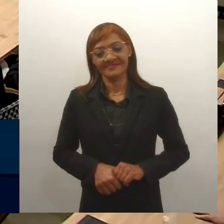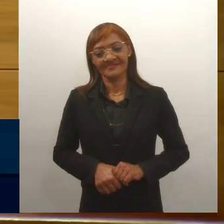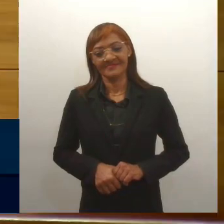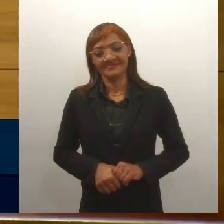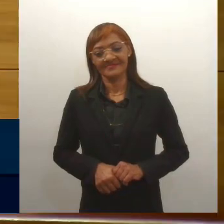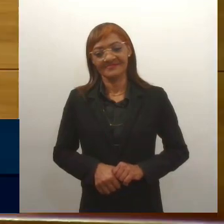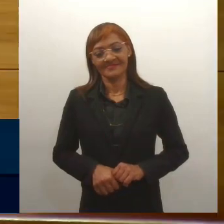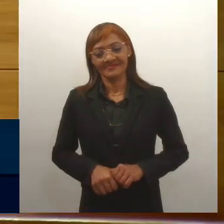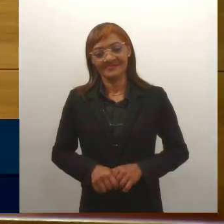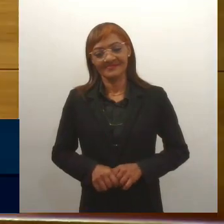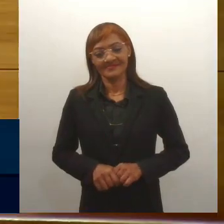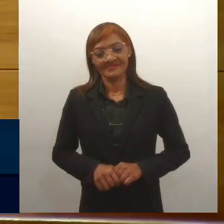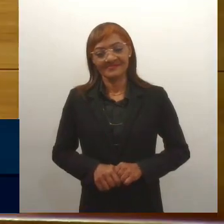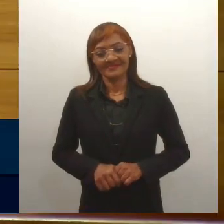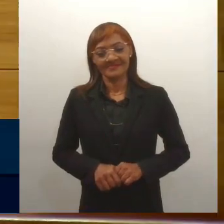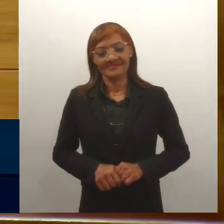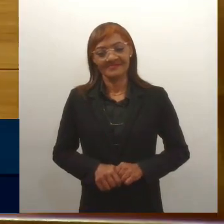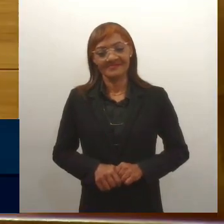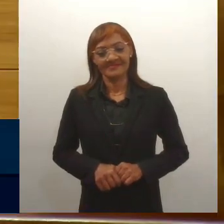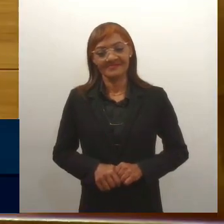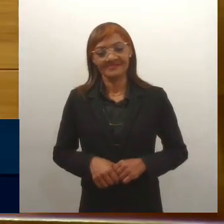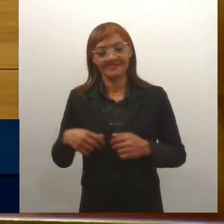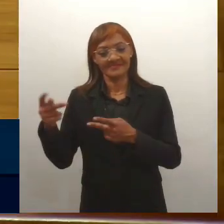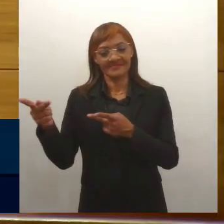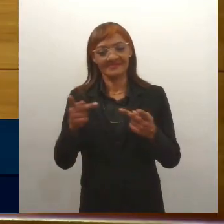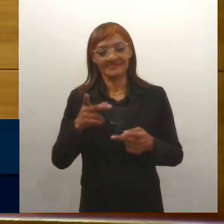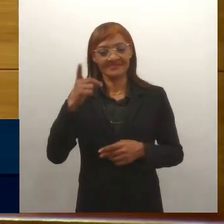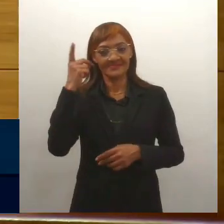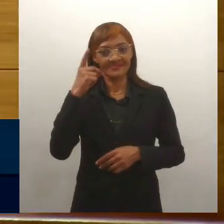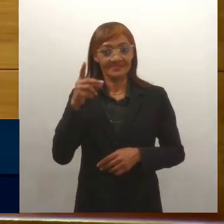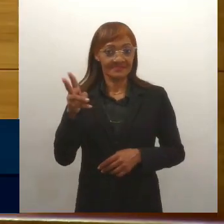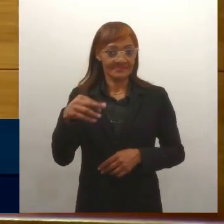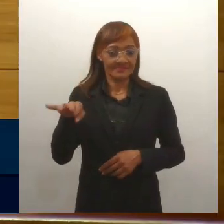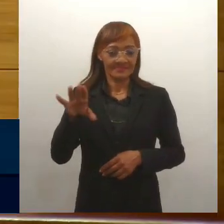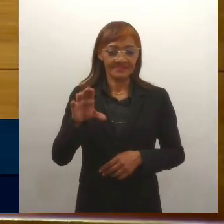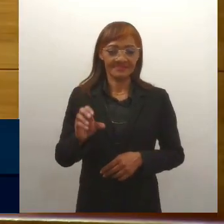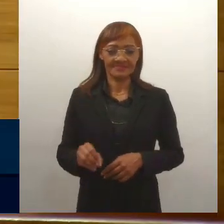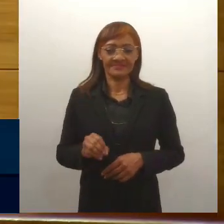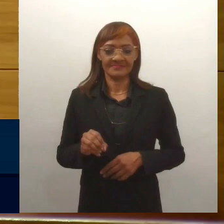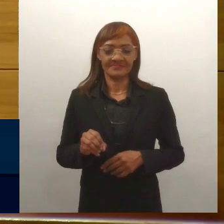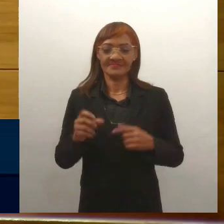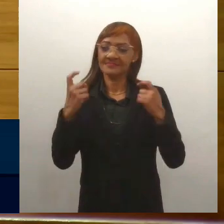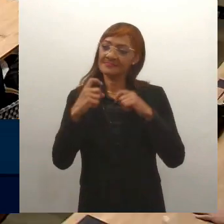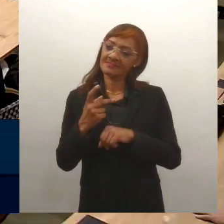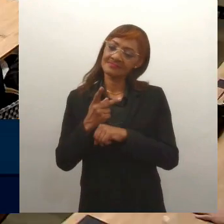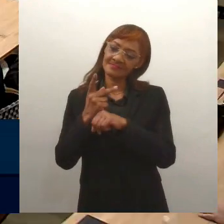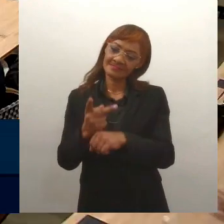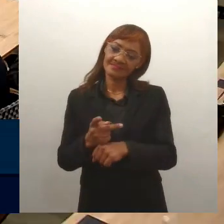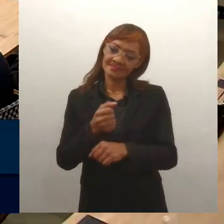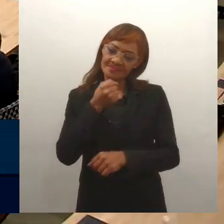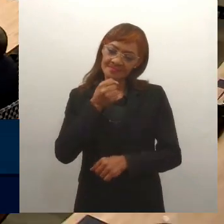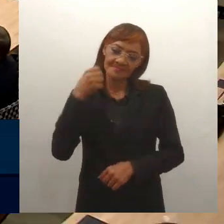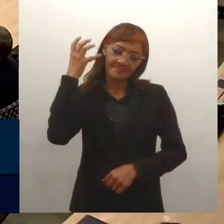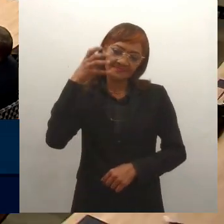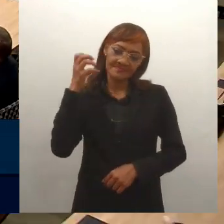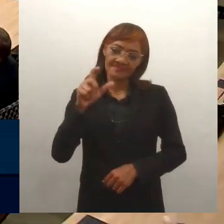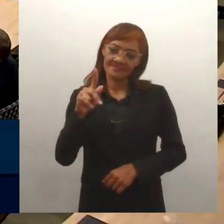Convidamos o deputado Marcelo Sobral para fazer a entrega da medalha ao jornalista e radialista Luiz Carlos Foca.